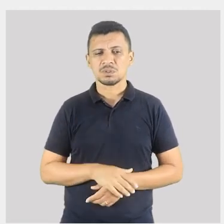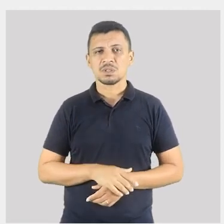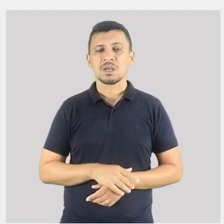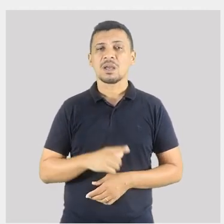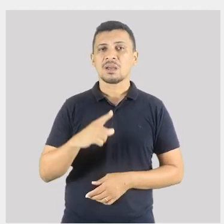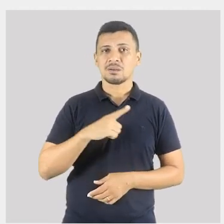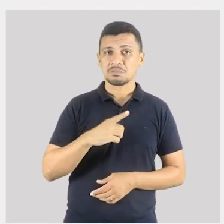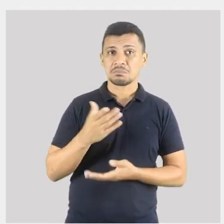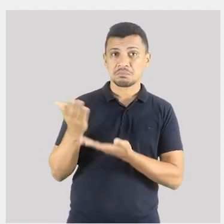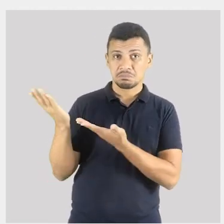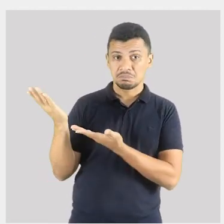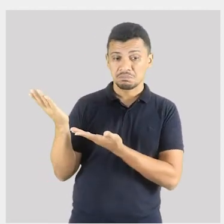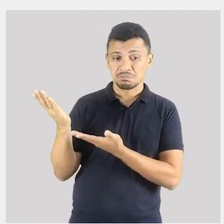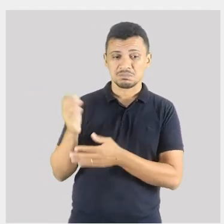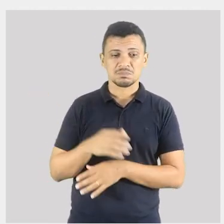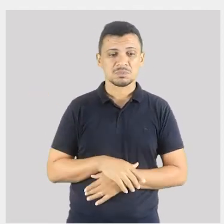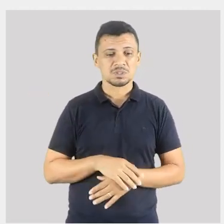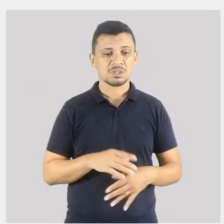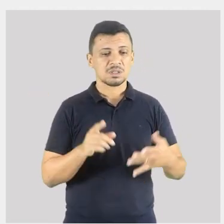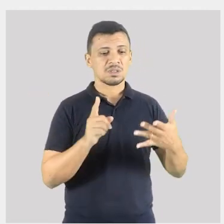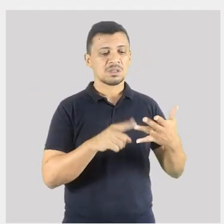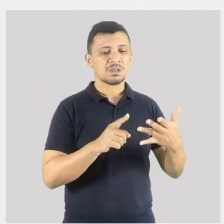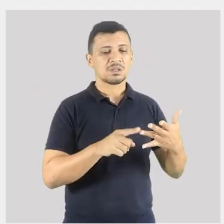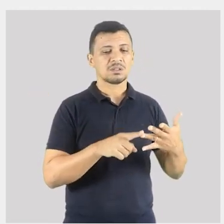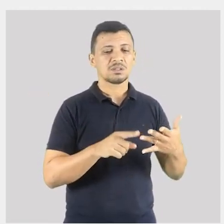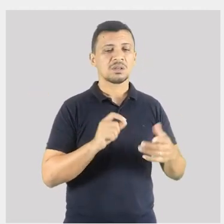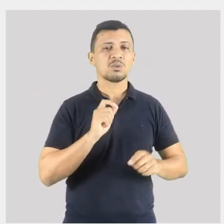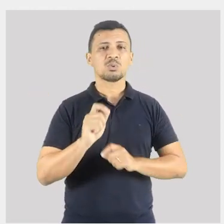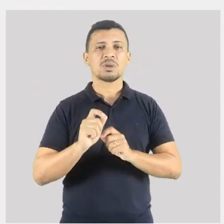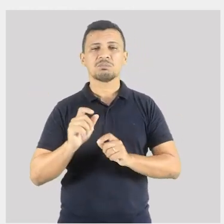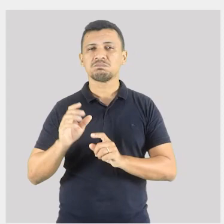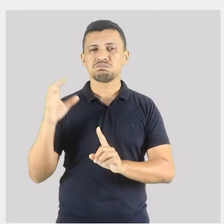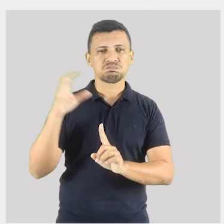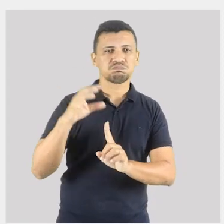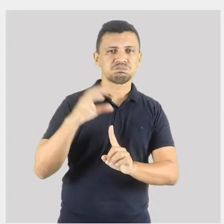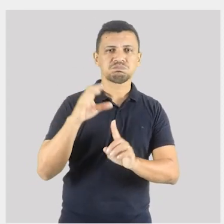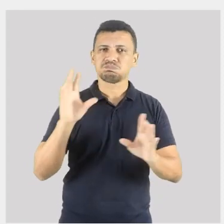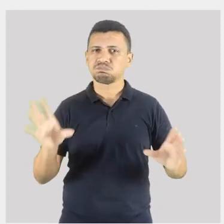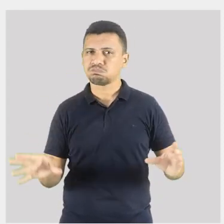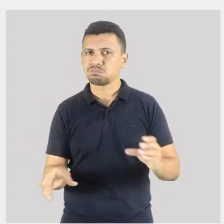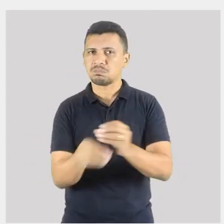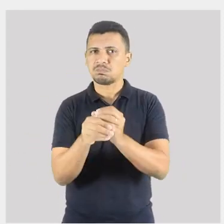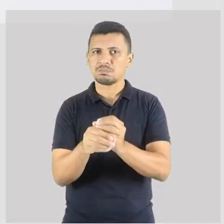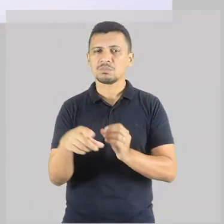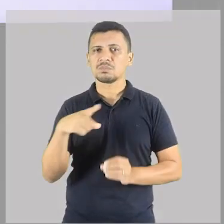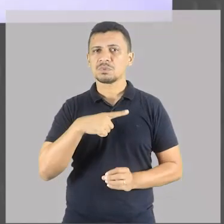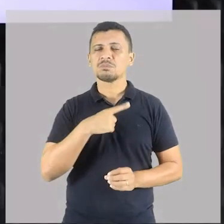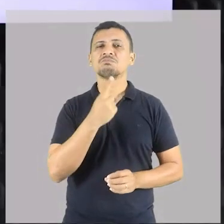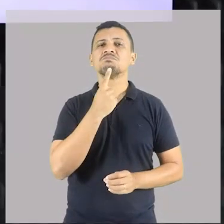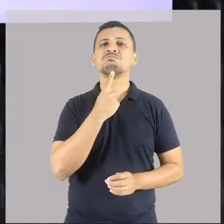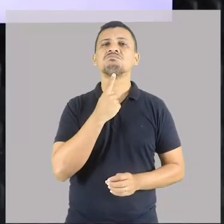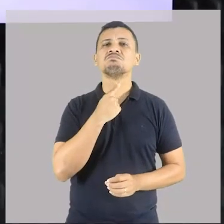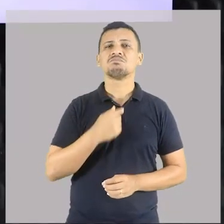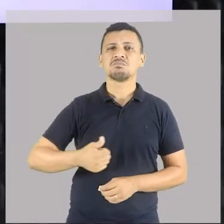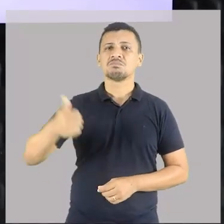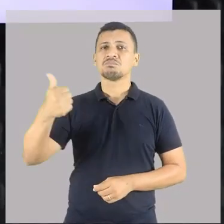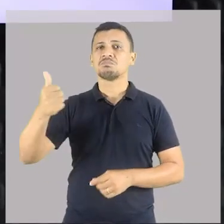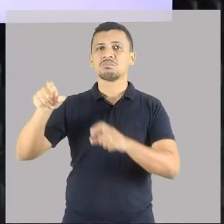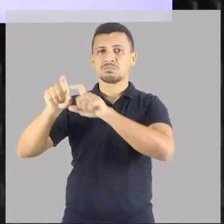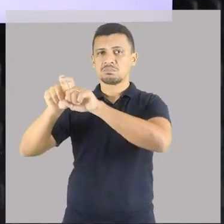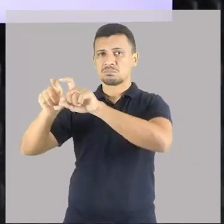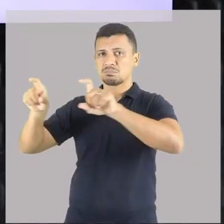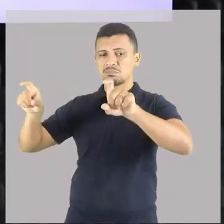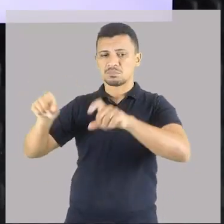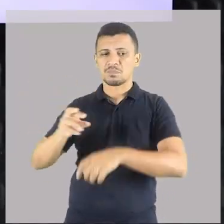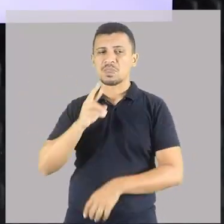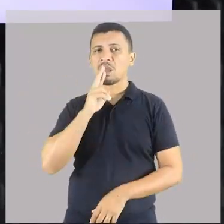causa e consequência, certo? Produção de efeito adicional diante da expressão de desejo da primeira oração.